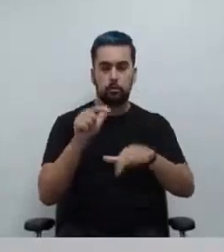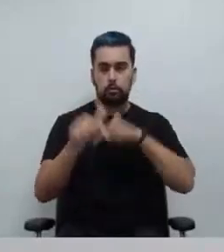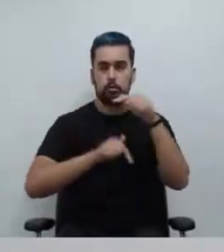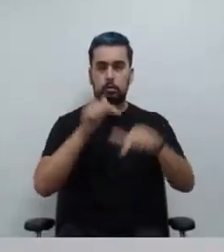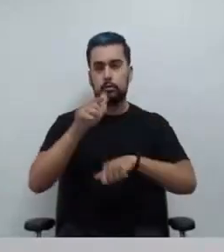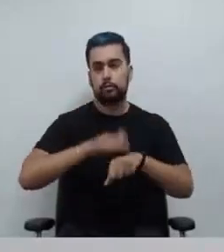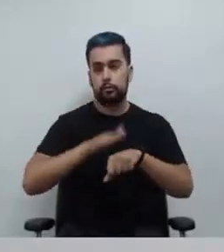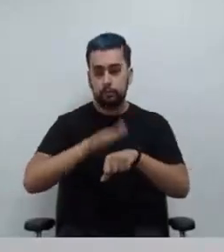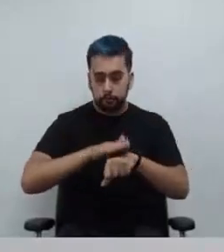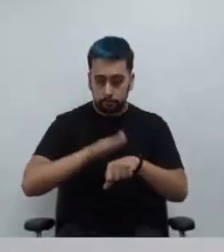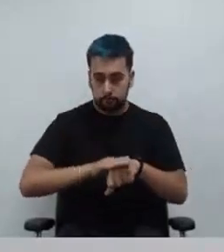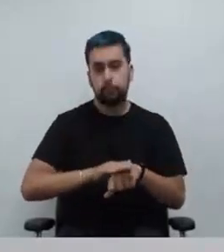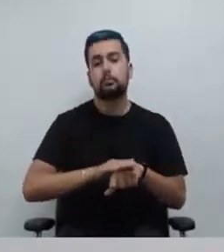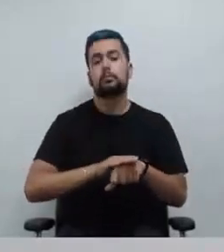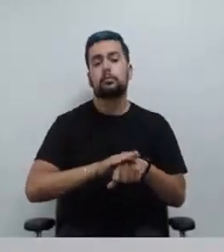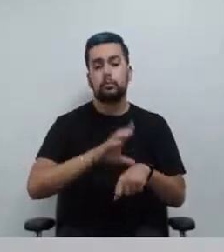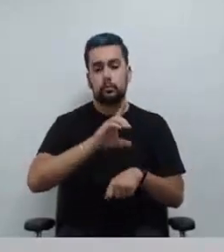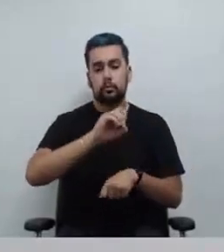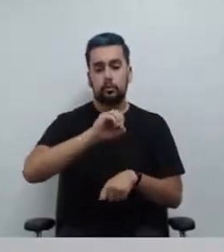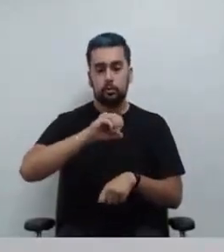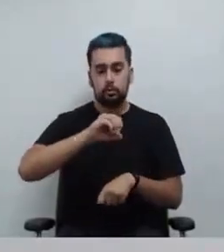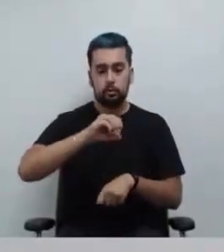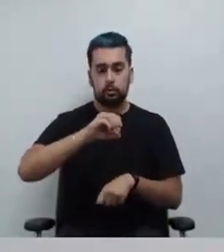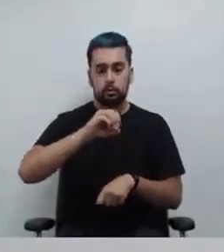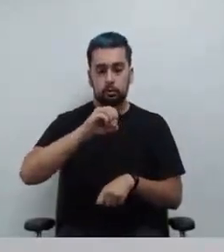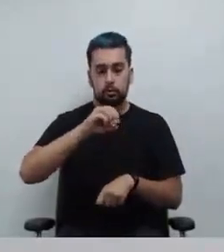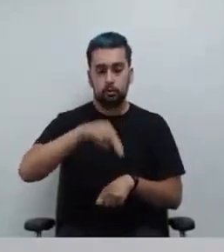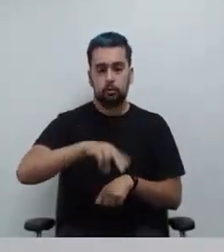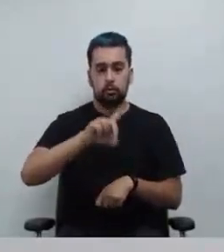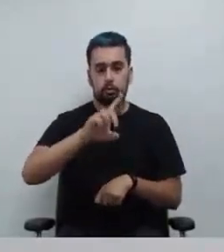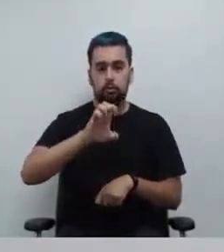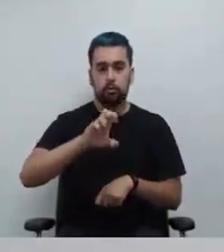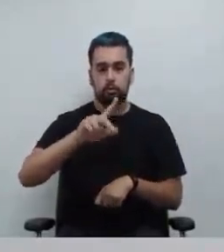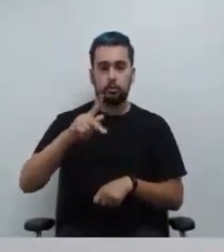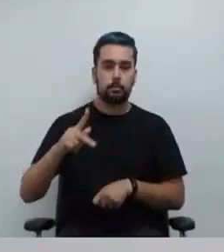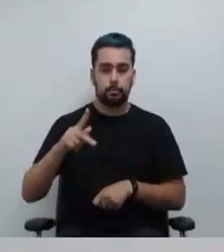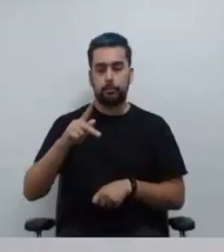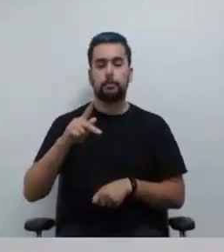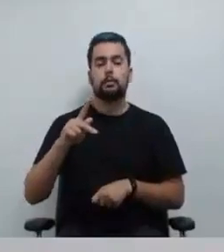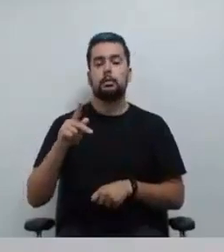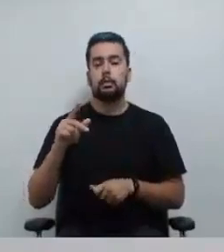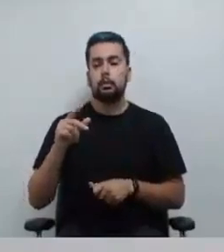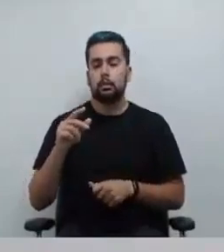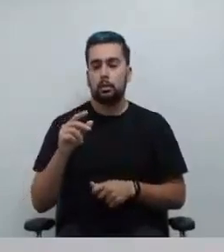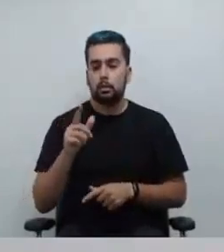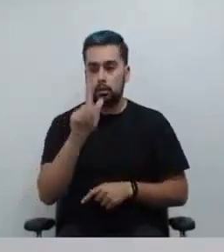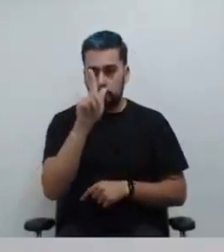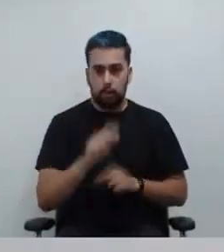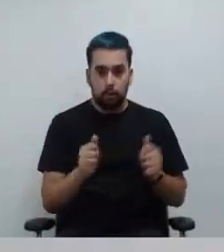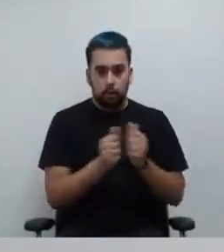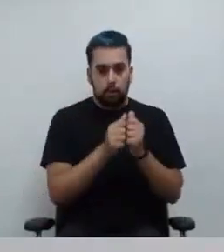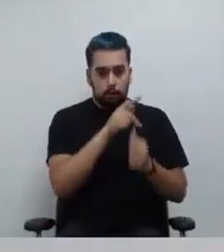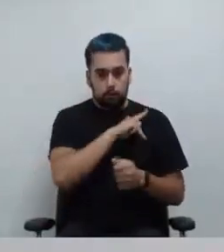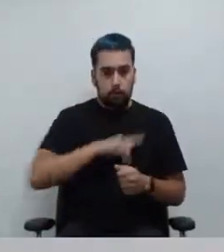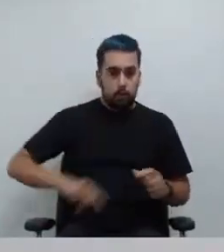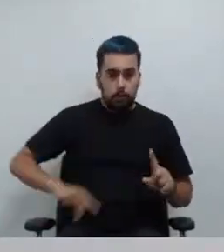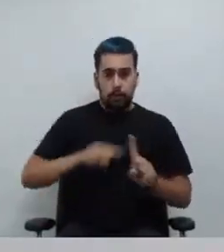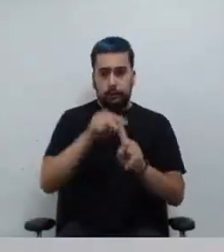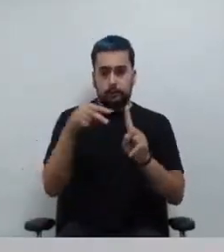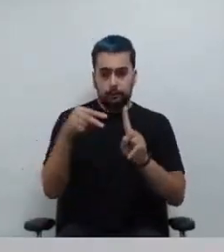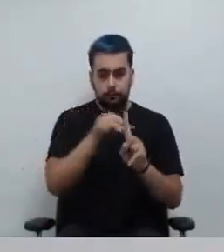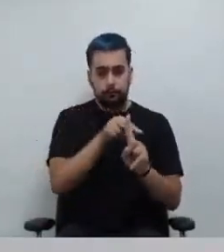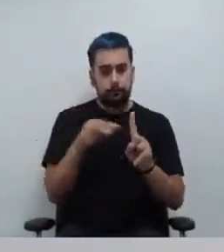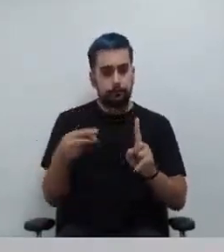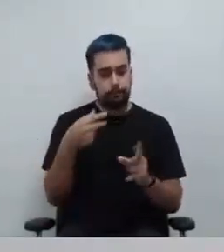trabalho feito no CONDEG, ainda na gestão que nós tivemos ali na presidência, sobre a perspectiva de a celebração de um